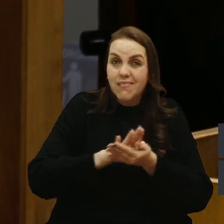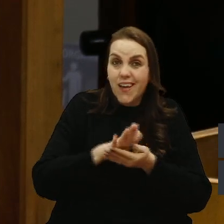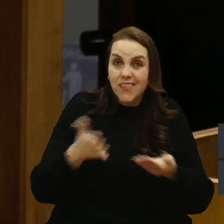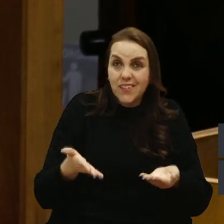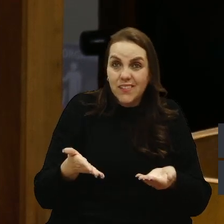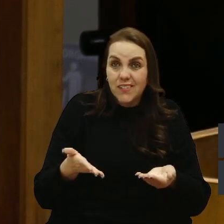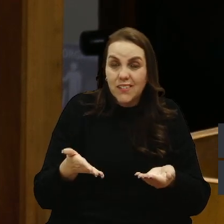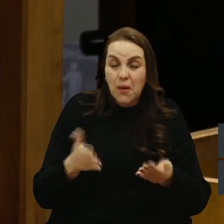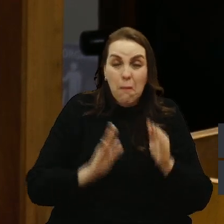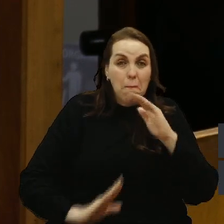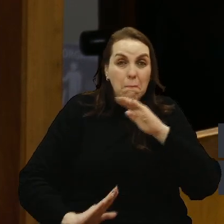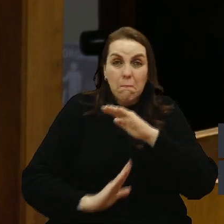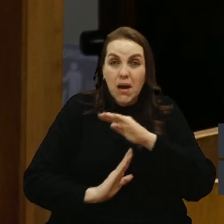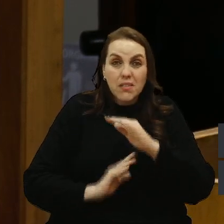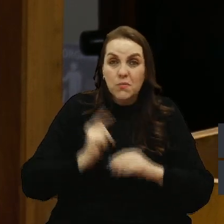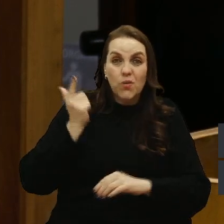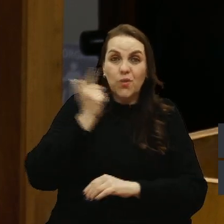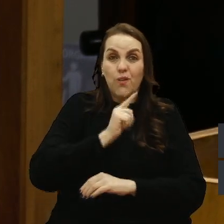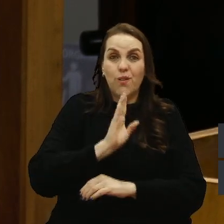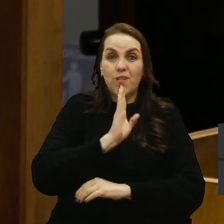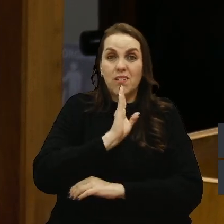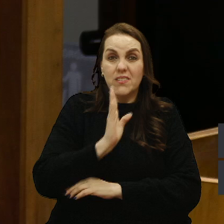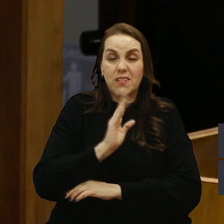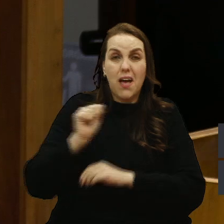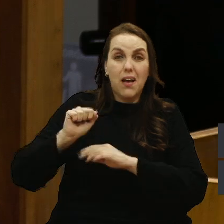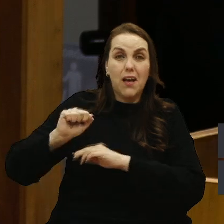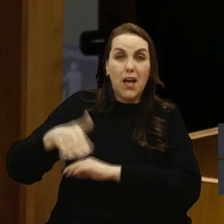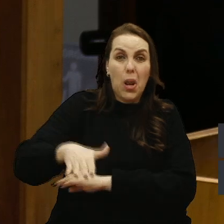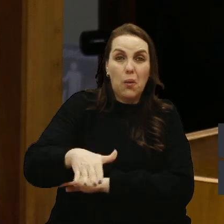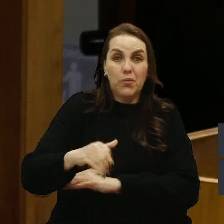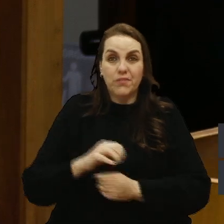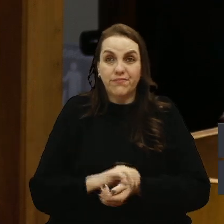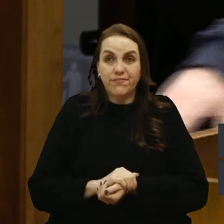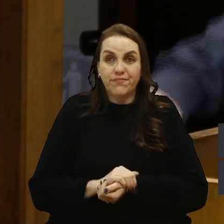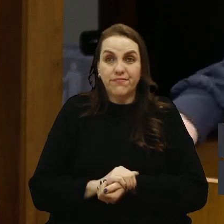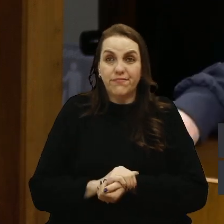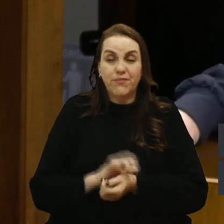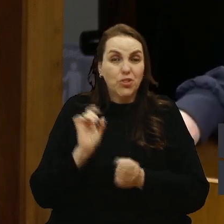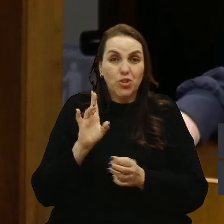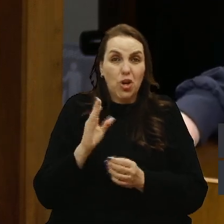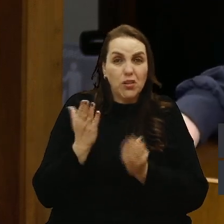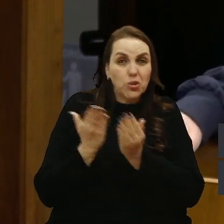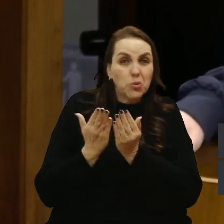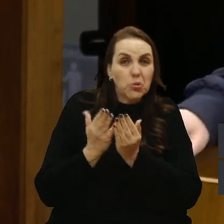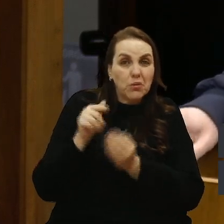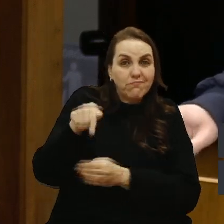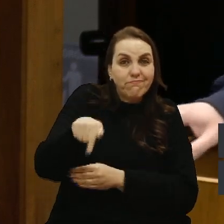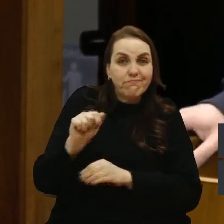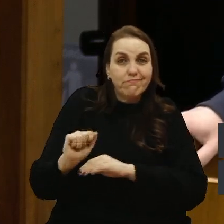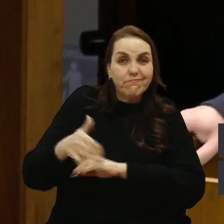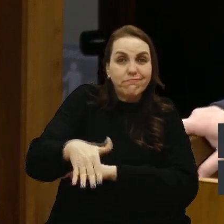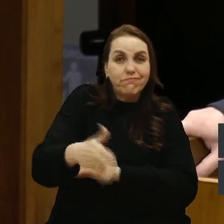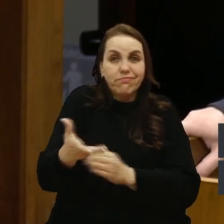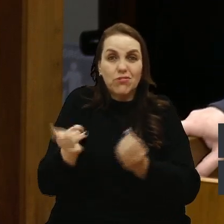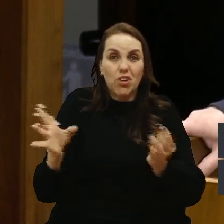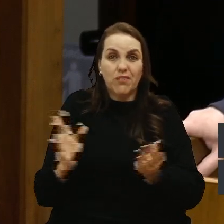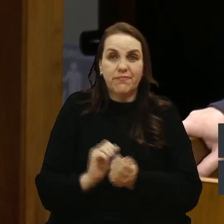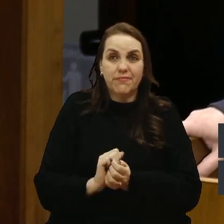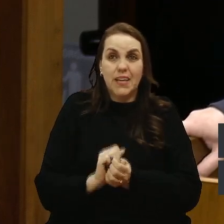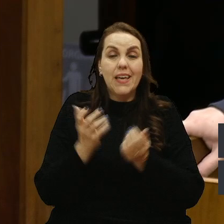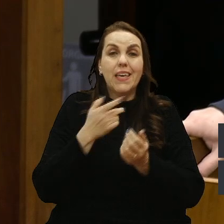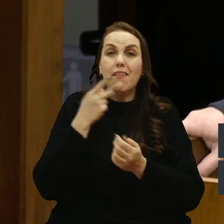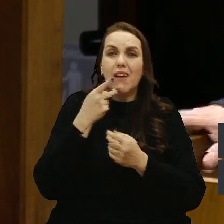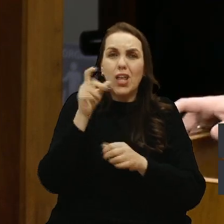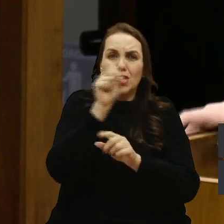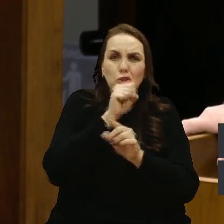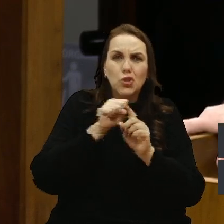o máximo que conhece é Galópolis, que desceu para estudar. E quer falar de outras